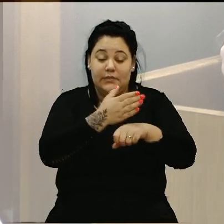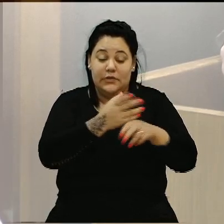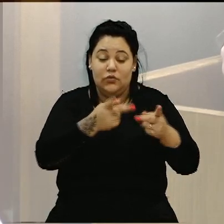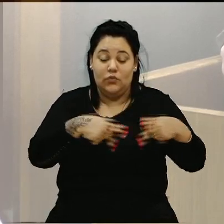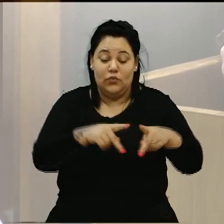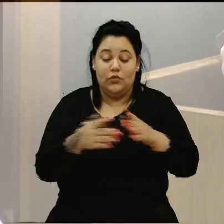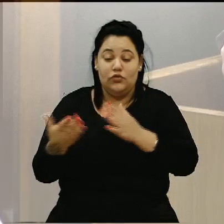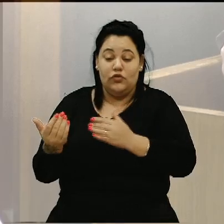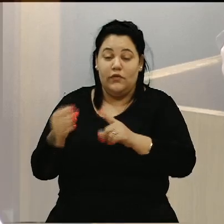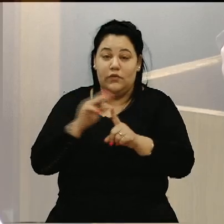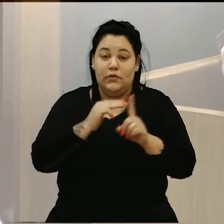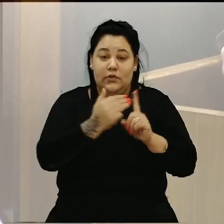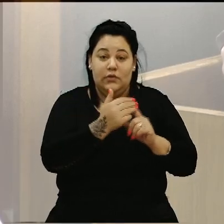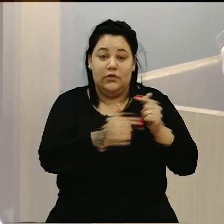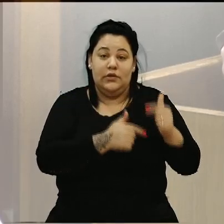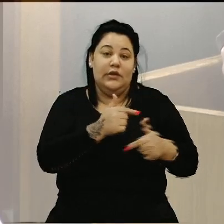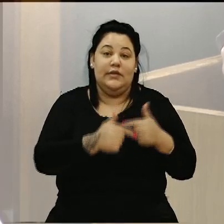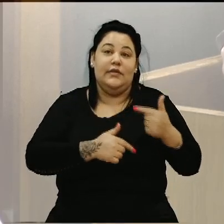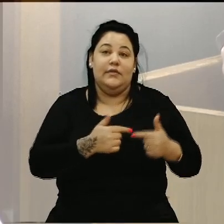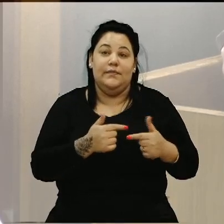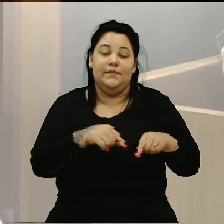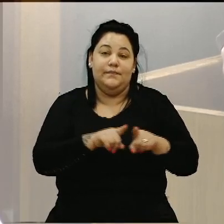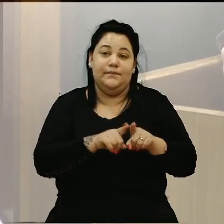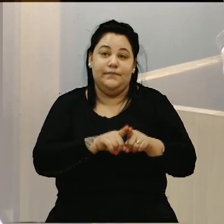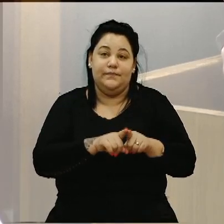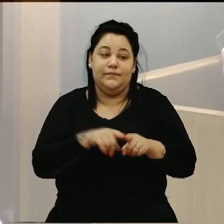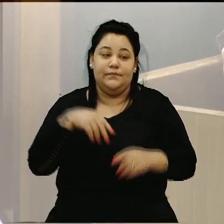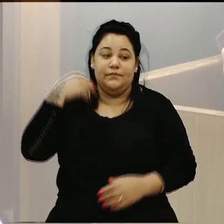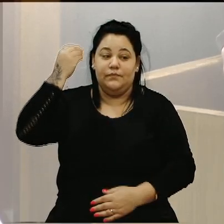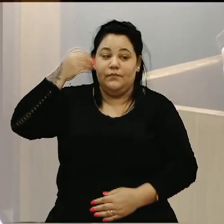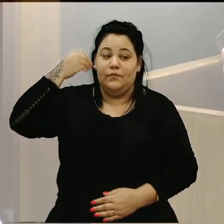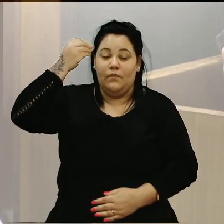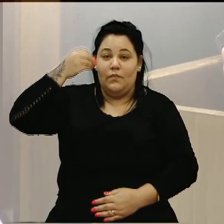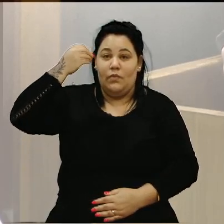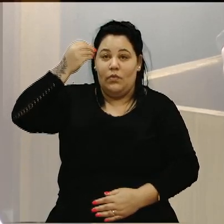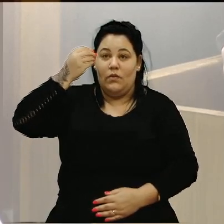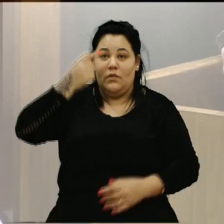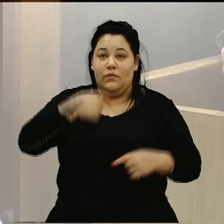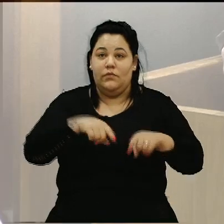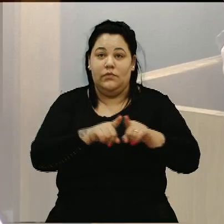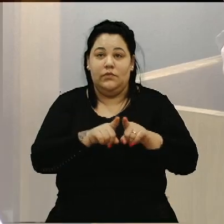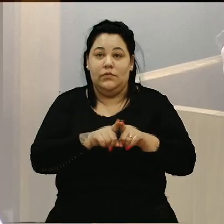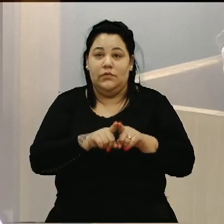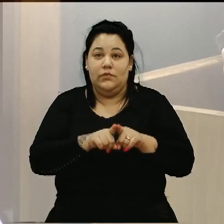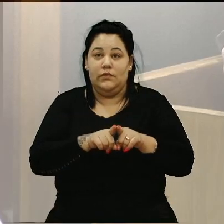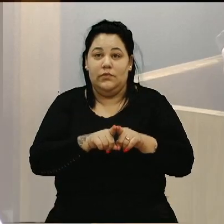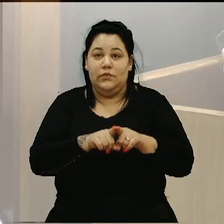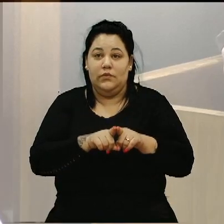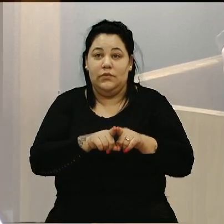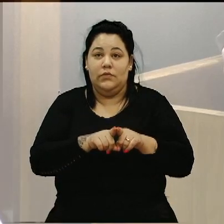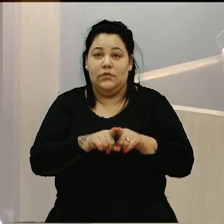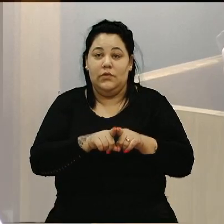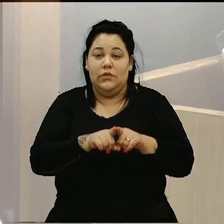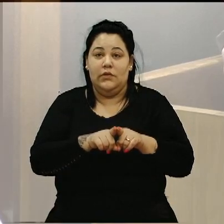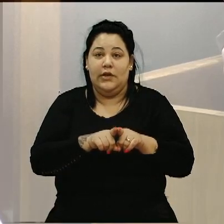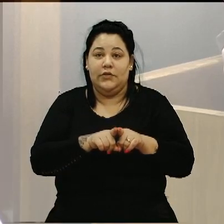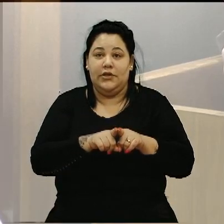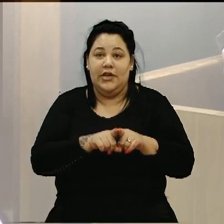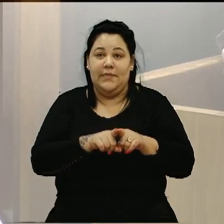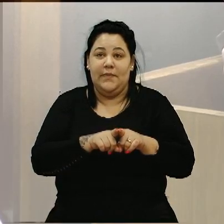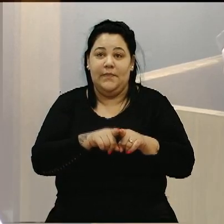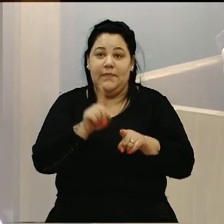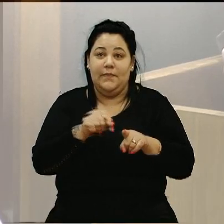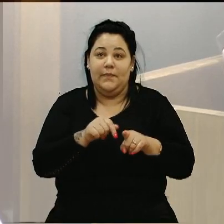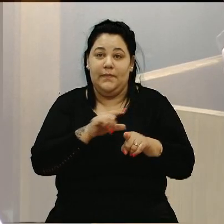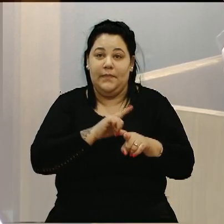trabalho. Experiências para cunho de conhecimento e experiência no mercado de trabalho. Fornecimento de oportunidade de estágio